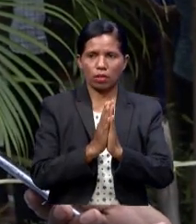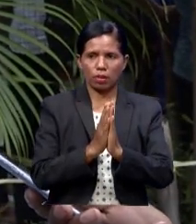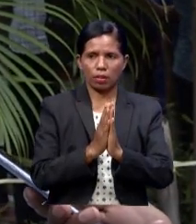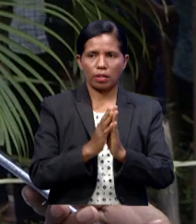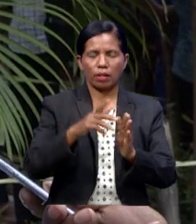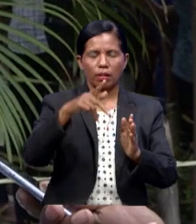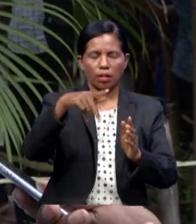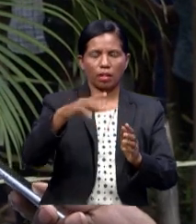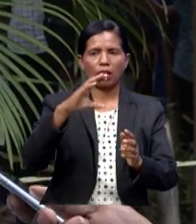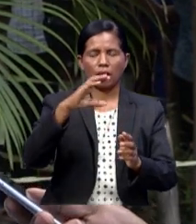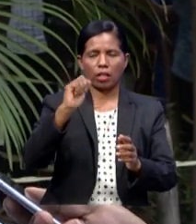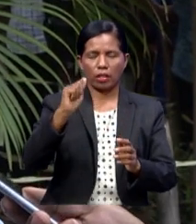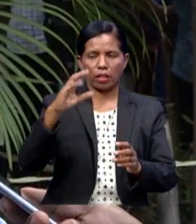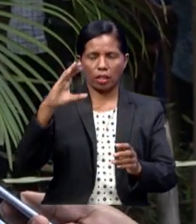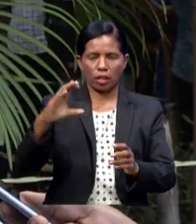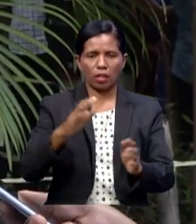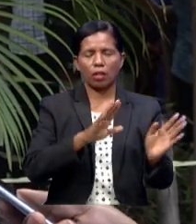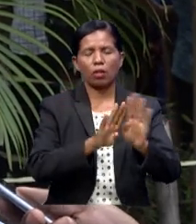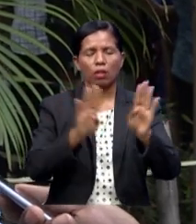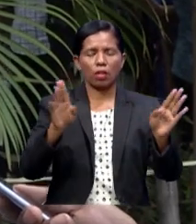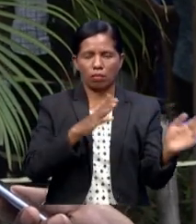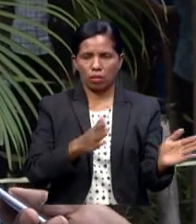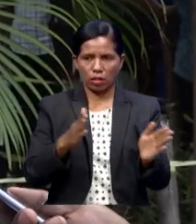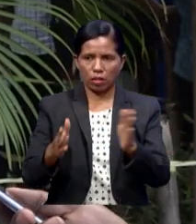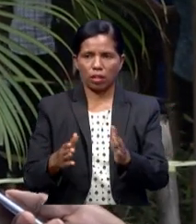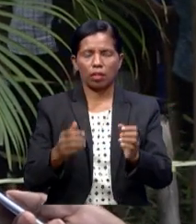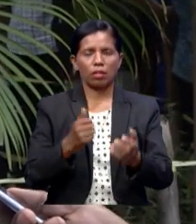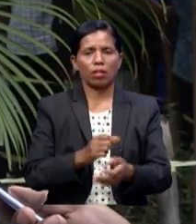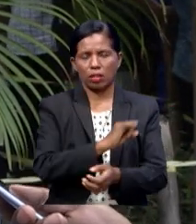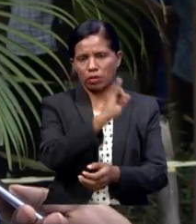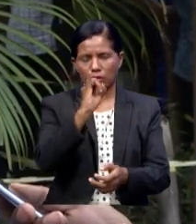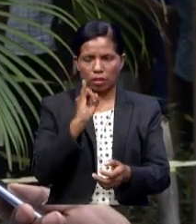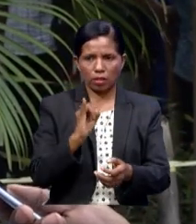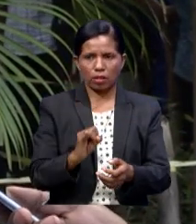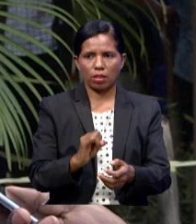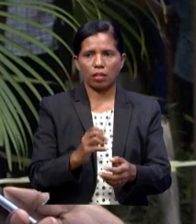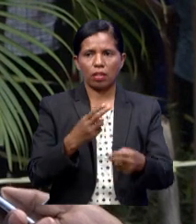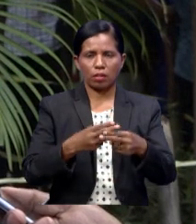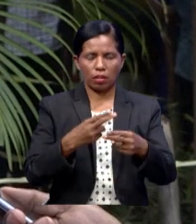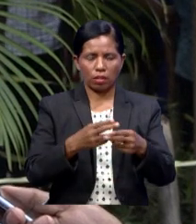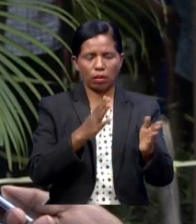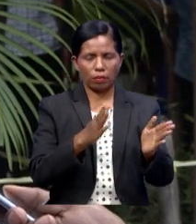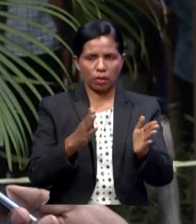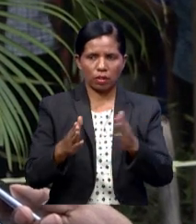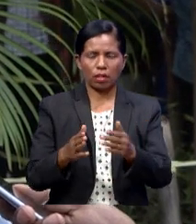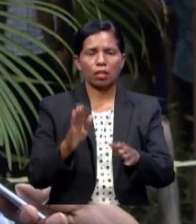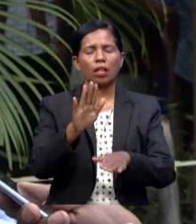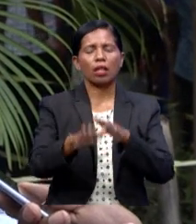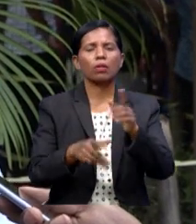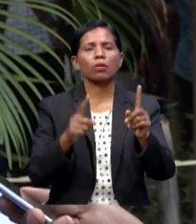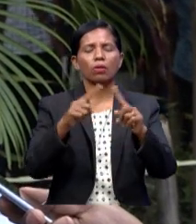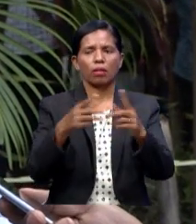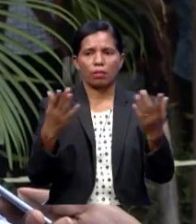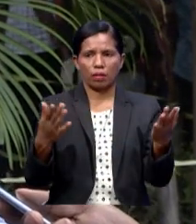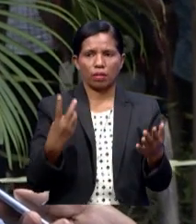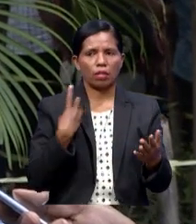painel nebe kompetente, exemplo hane sangkak atu loke processo ne hodi ne atu bele investiga naraino processo ne, ni lau tuh nebe, ami